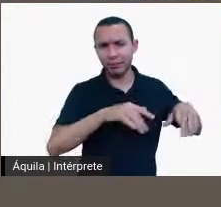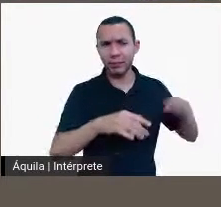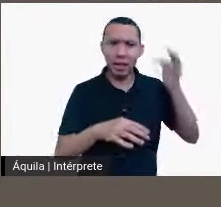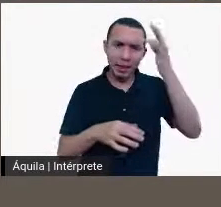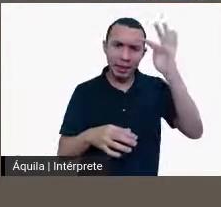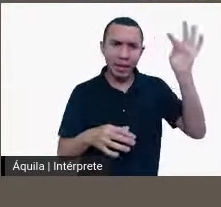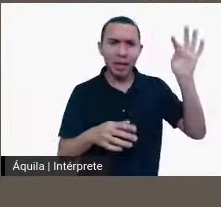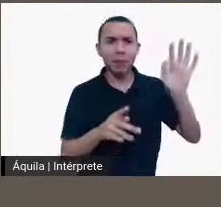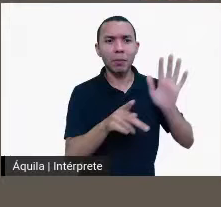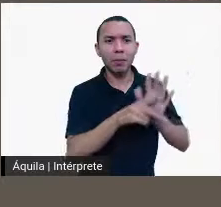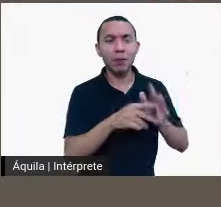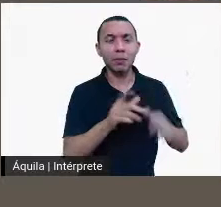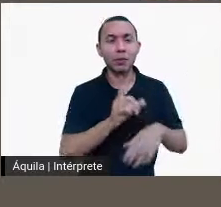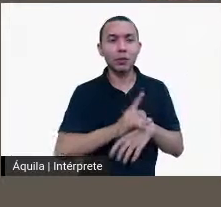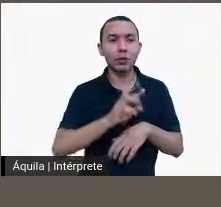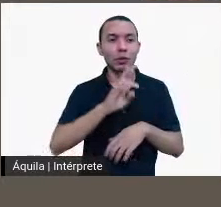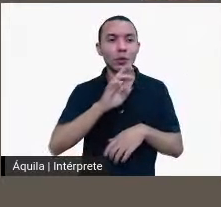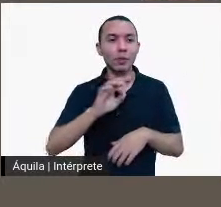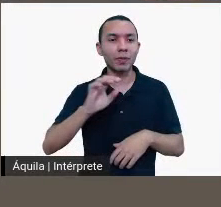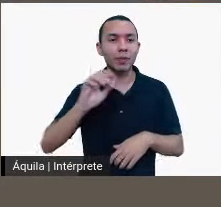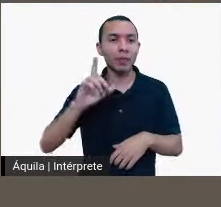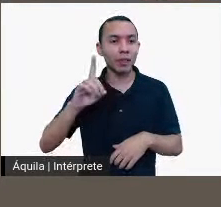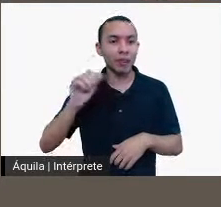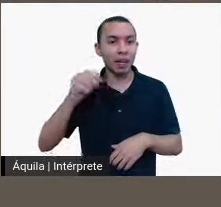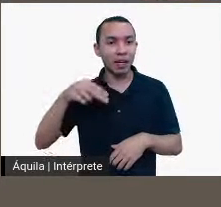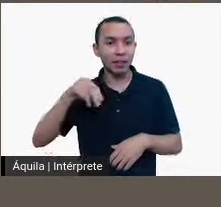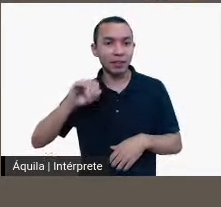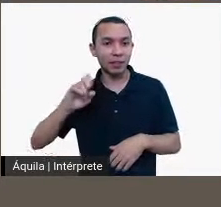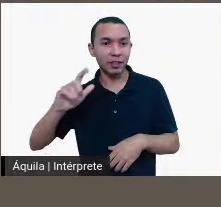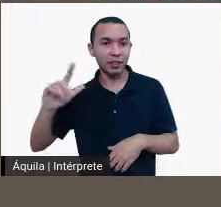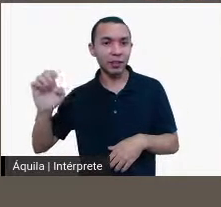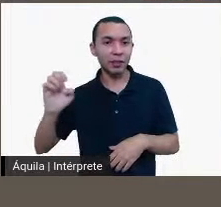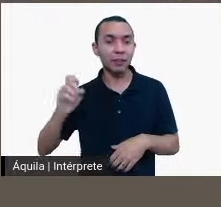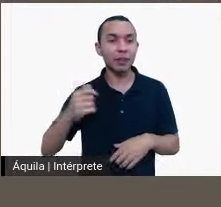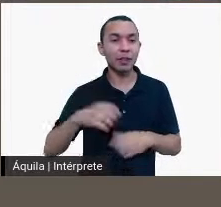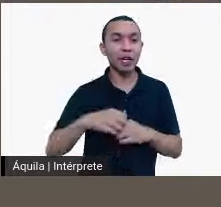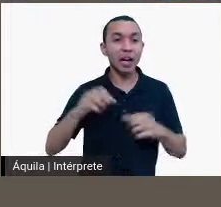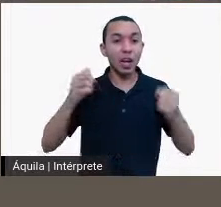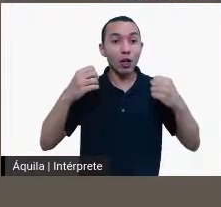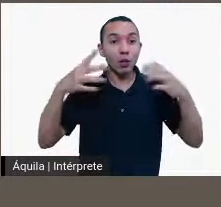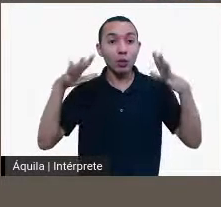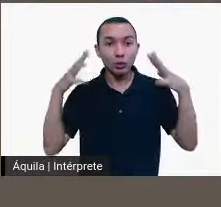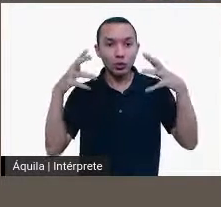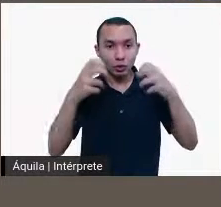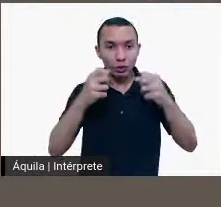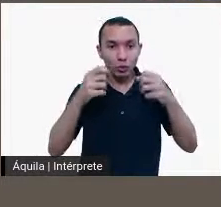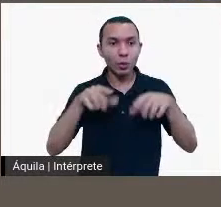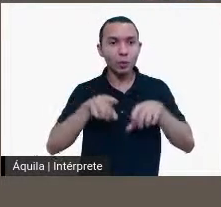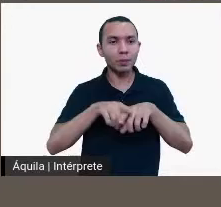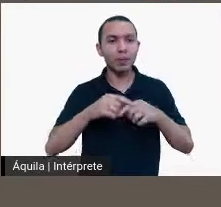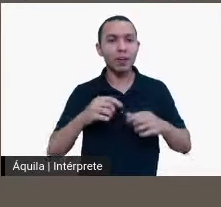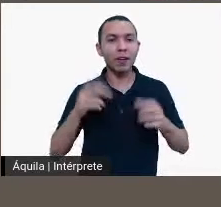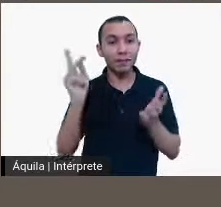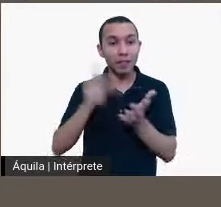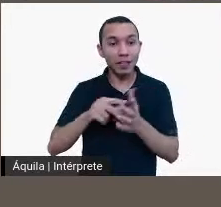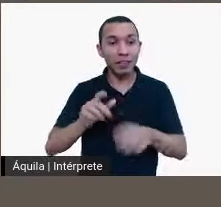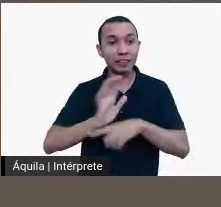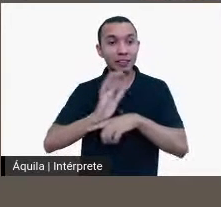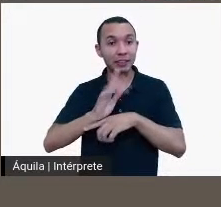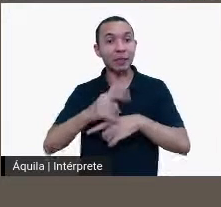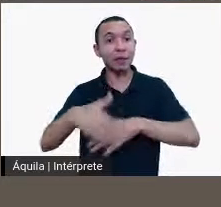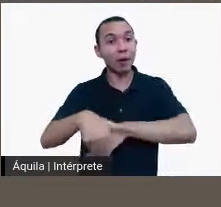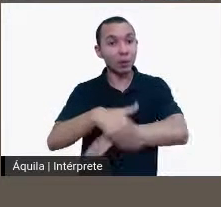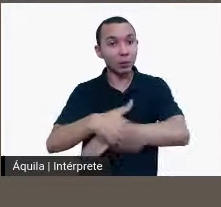doutorado de Daniele Crepaldi Carvalho, Luz e Sombra no Ecrã, Realidade, Cinema e Rua,